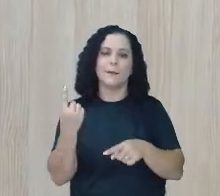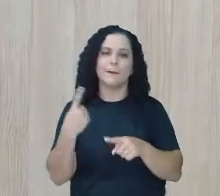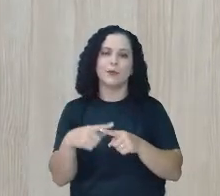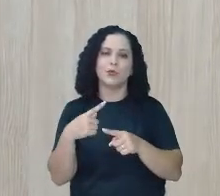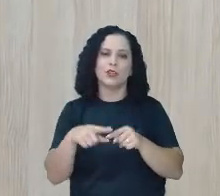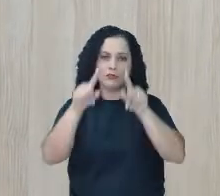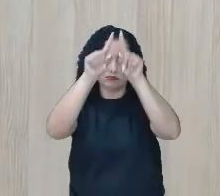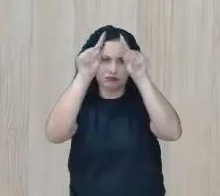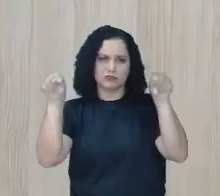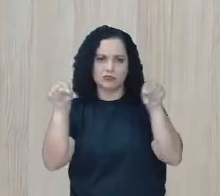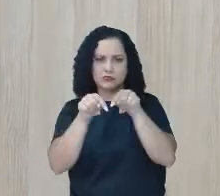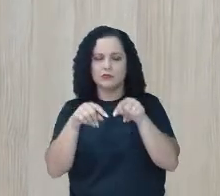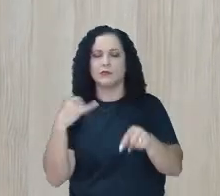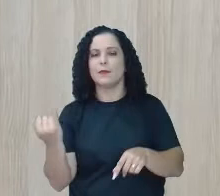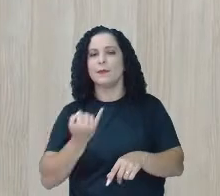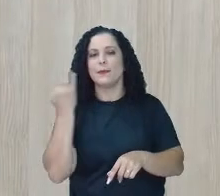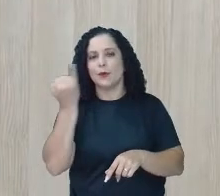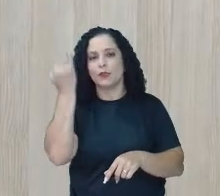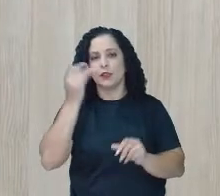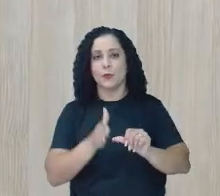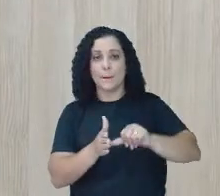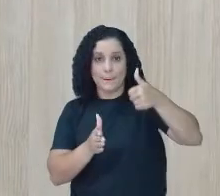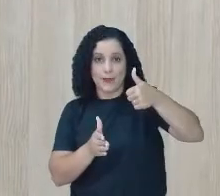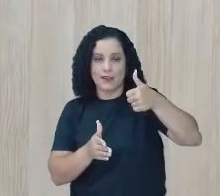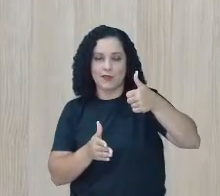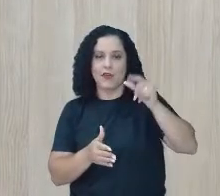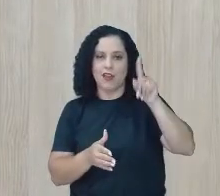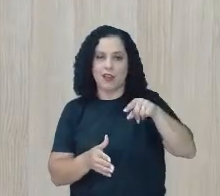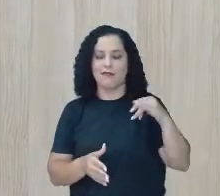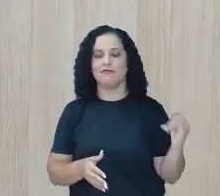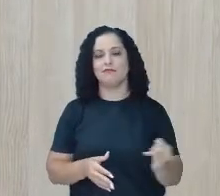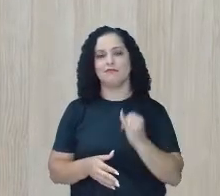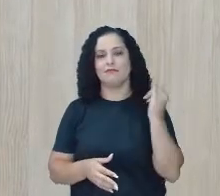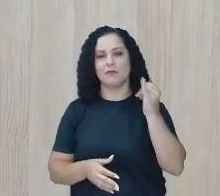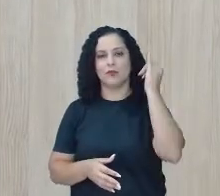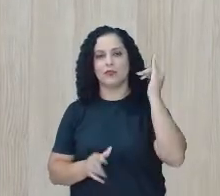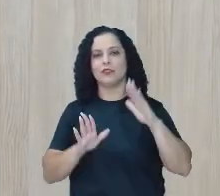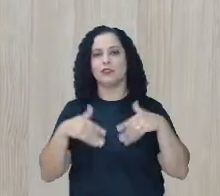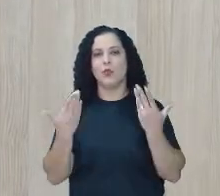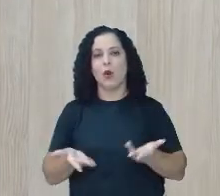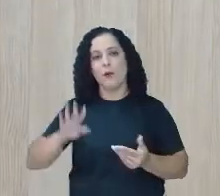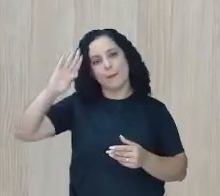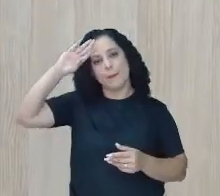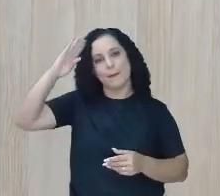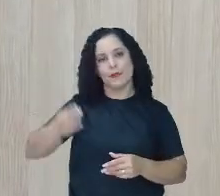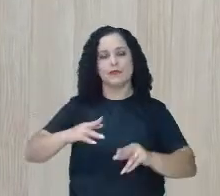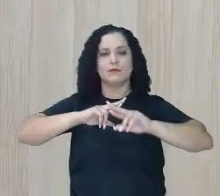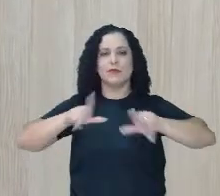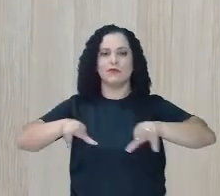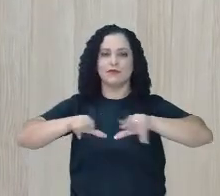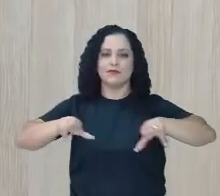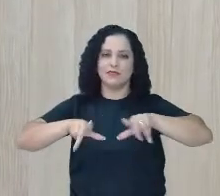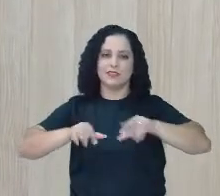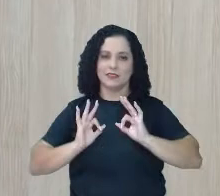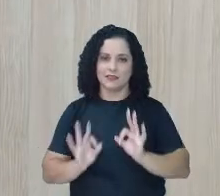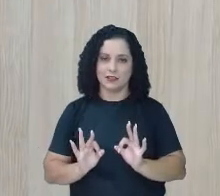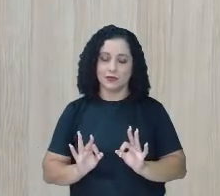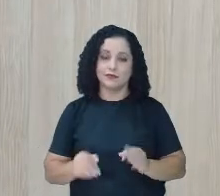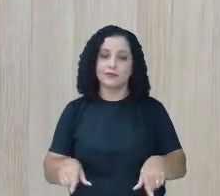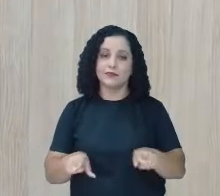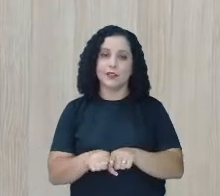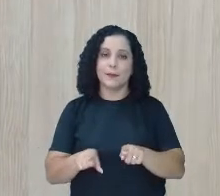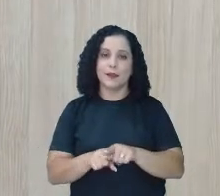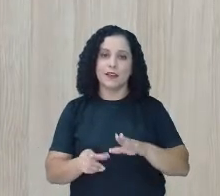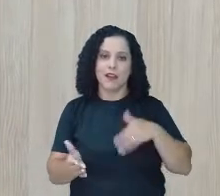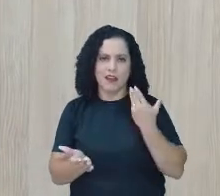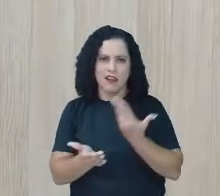tão importante, por que o primeiro polígono que a gente consegue formar e qual é a sua principal diferença em relação a outros polígonos. E outra, gente, tem